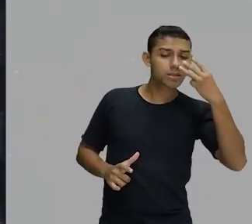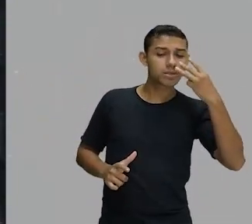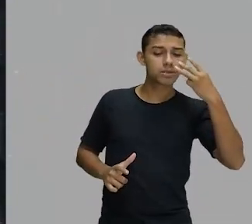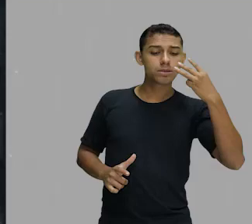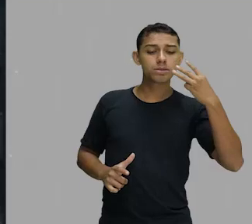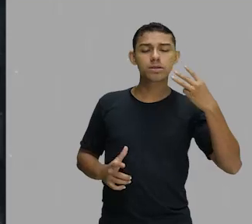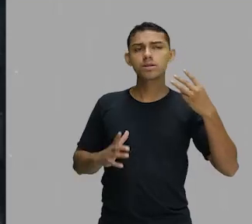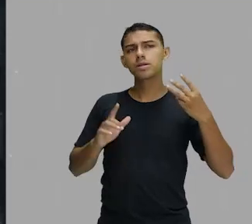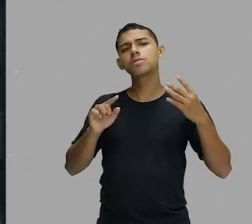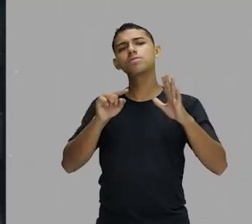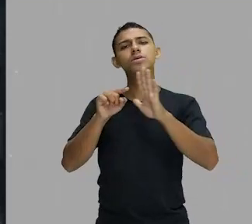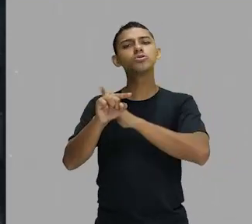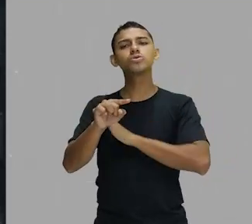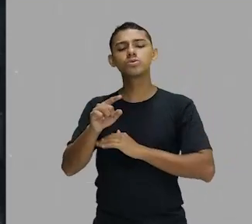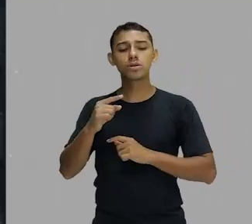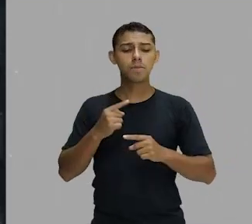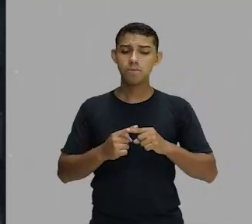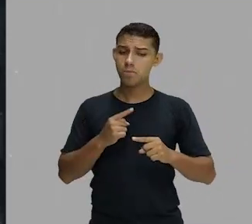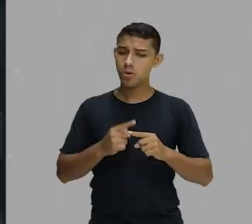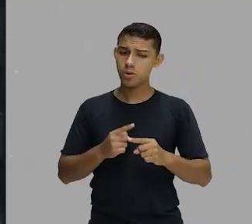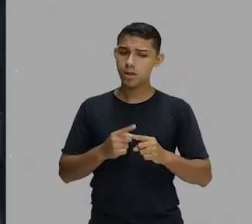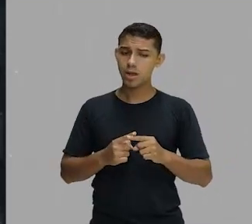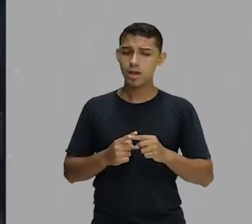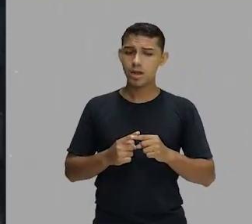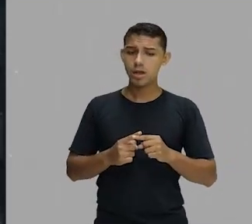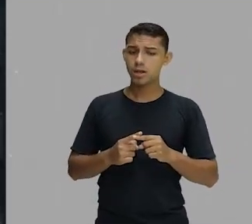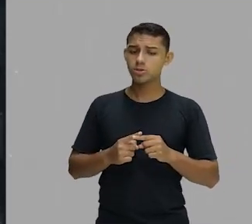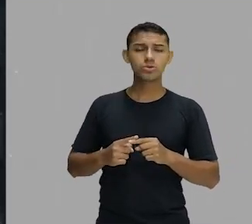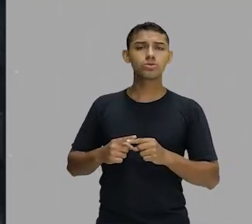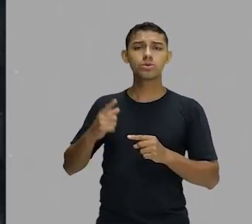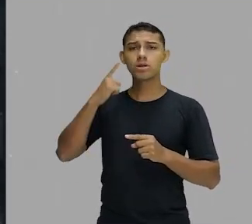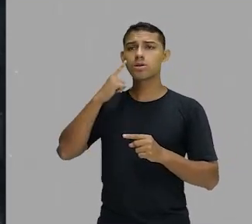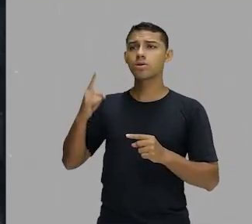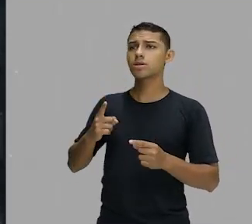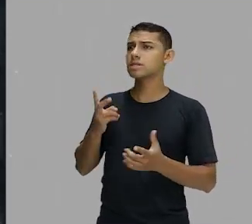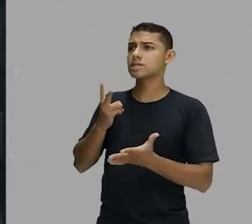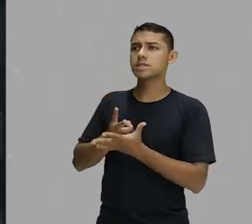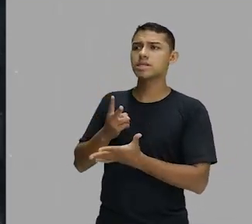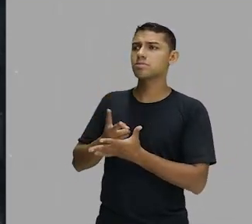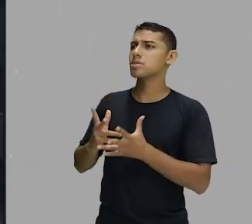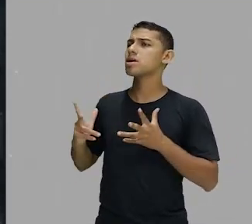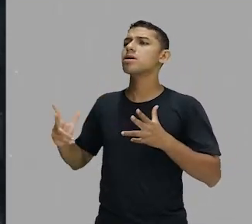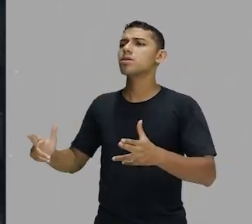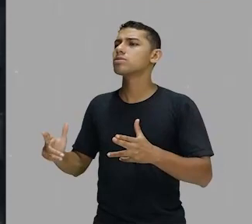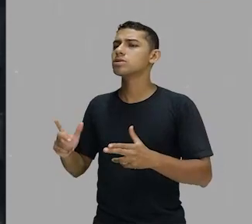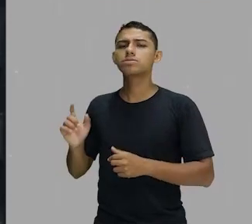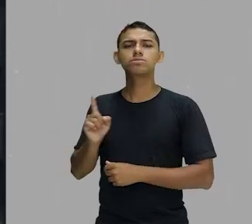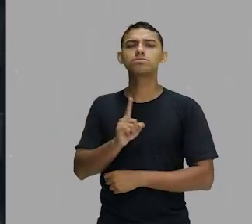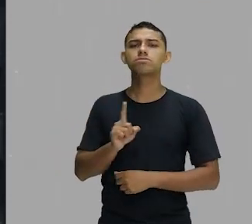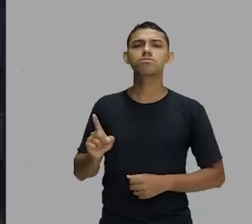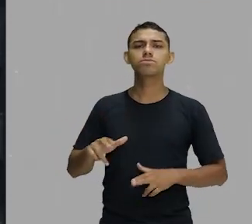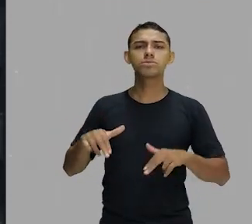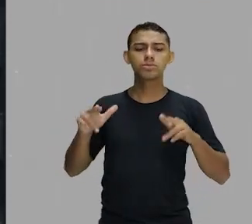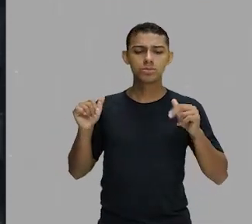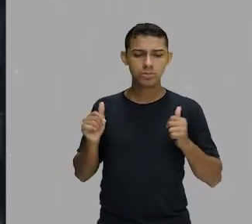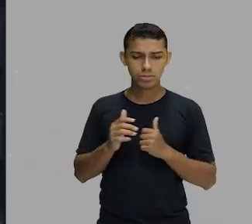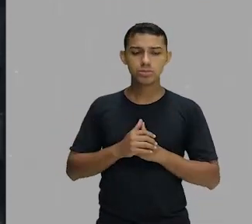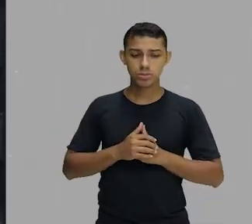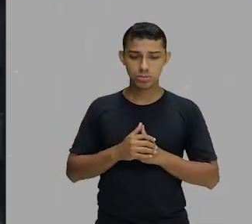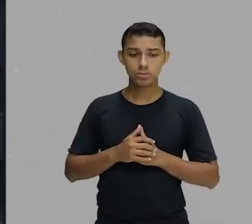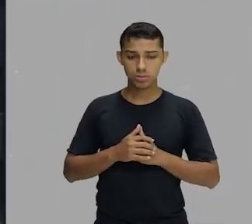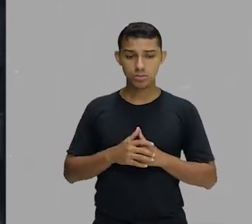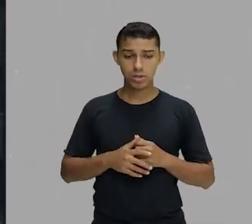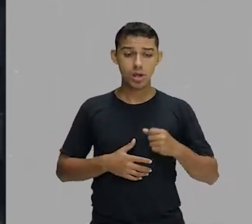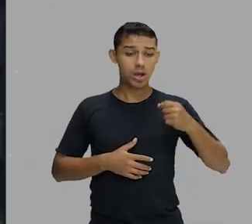E aí vem a pergunta, por que esse valor não é sempre o mesmo? Então, aqui eu já coloquei, né, as